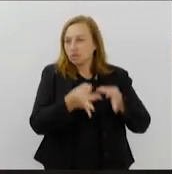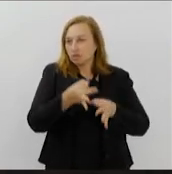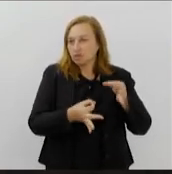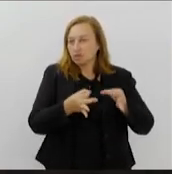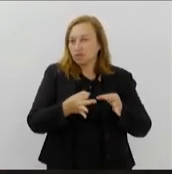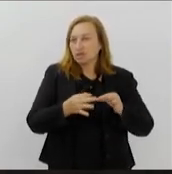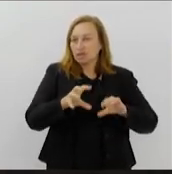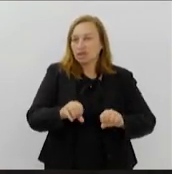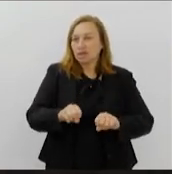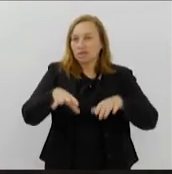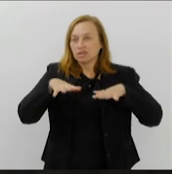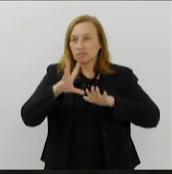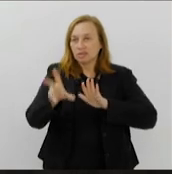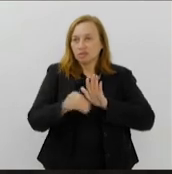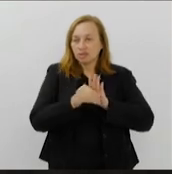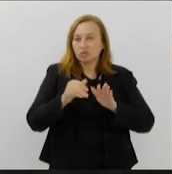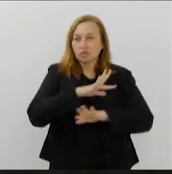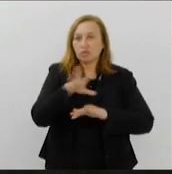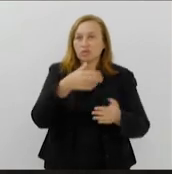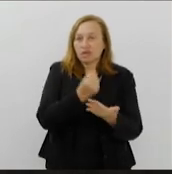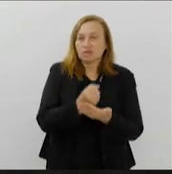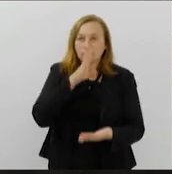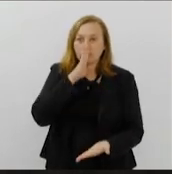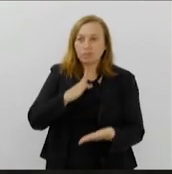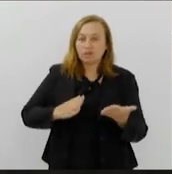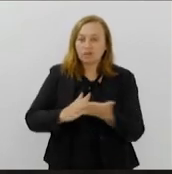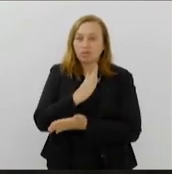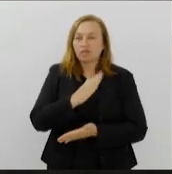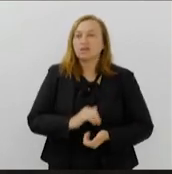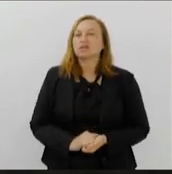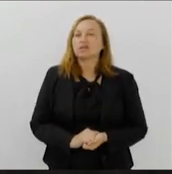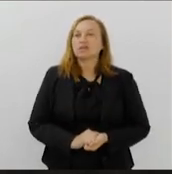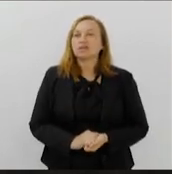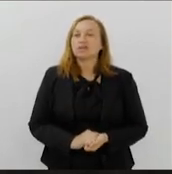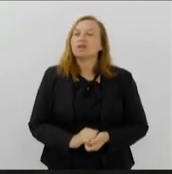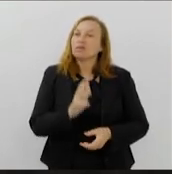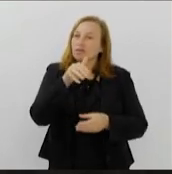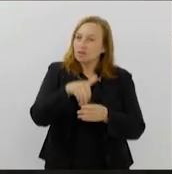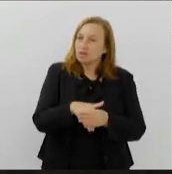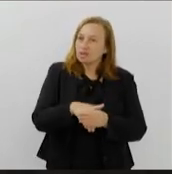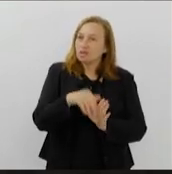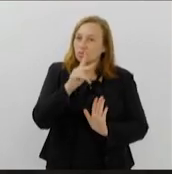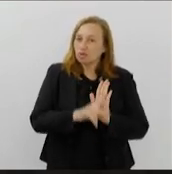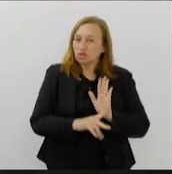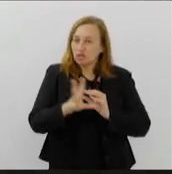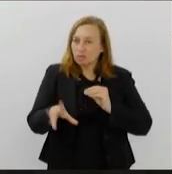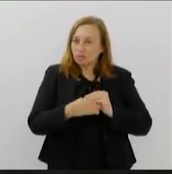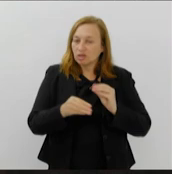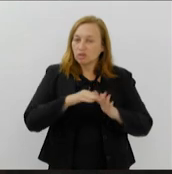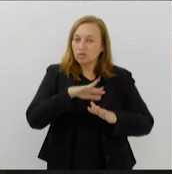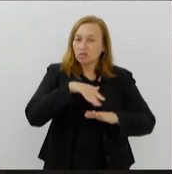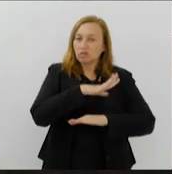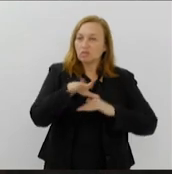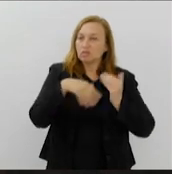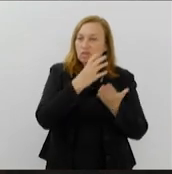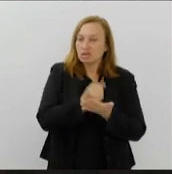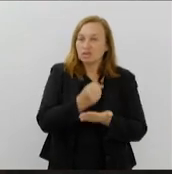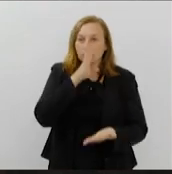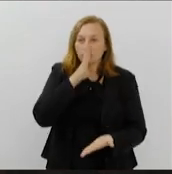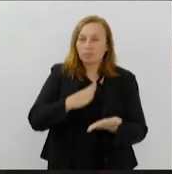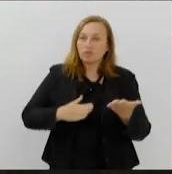as emendas de plenário. Os senhores que aprovam, permaneçam como estão. Aprovado. Em votação, projeto assim emendado. Os senhores que aprovam, permaneçam como